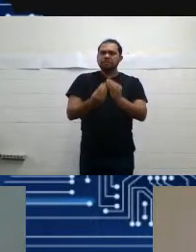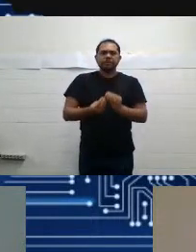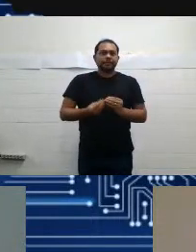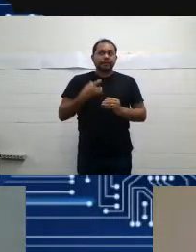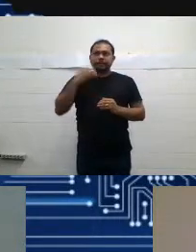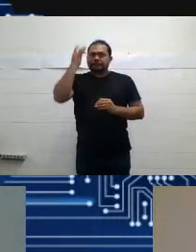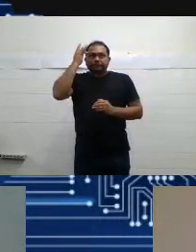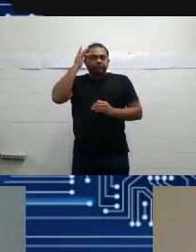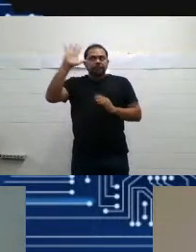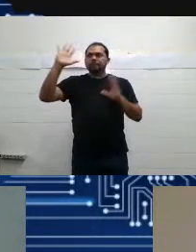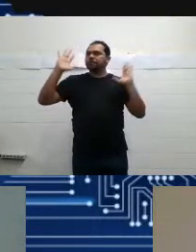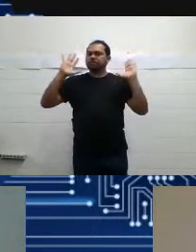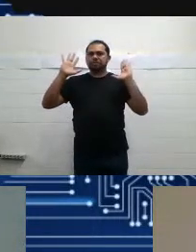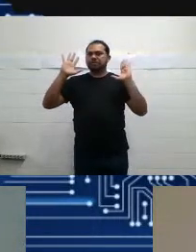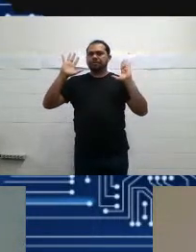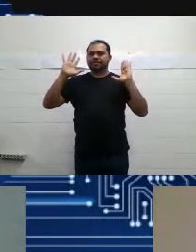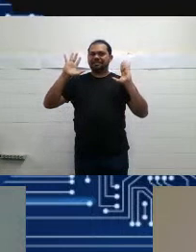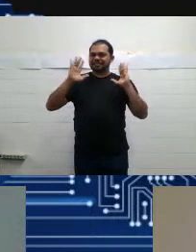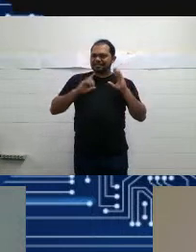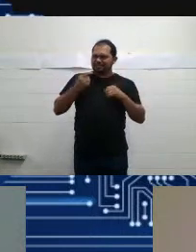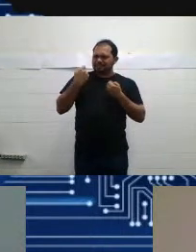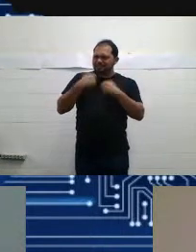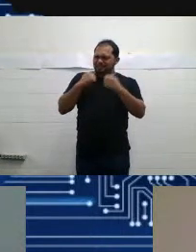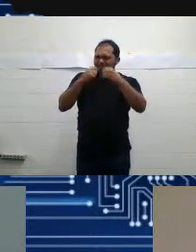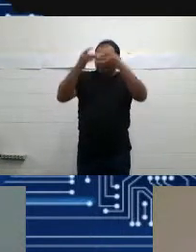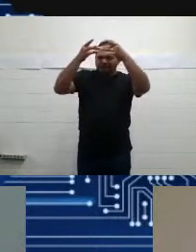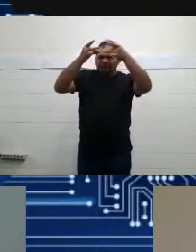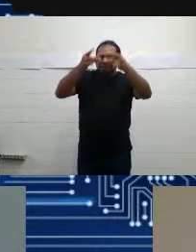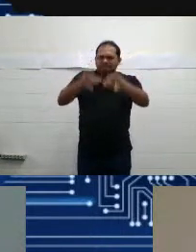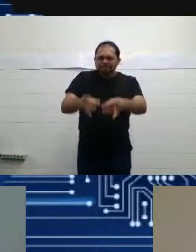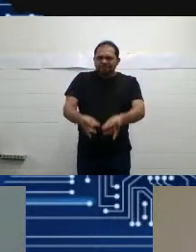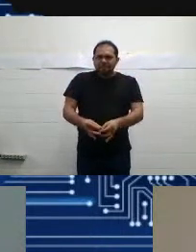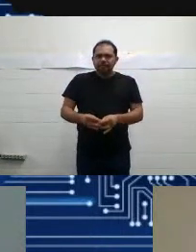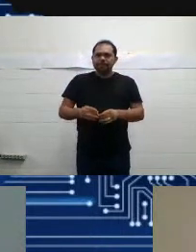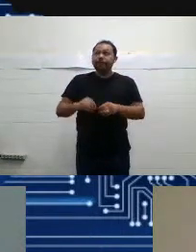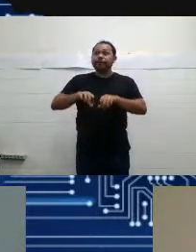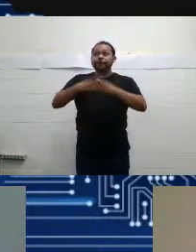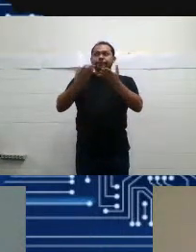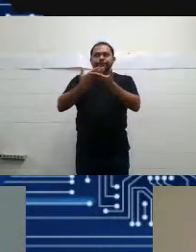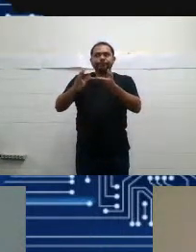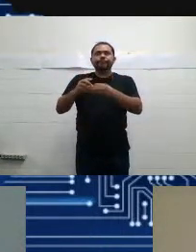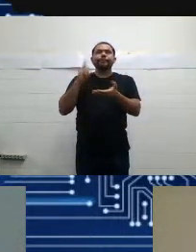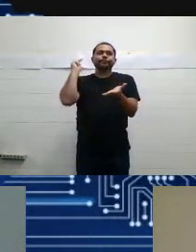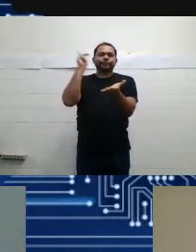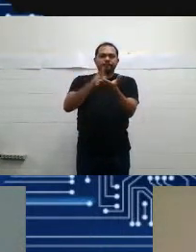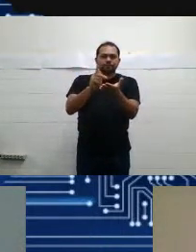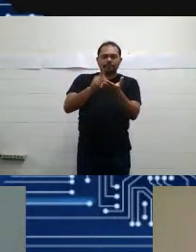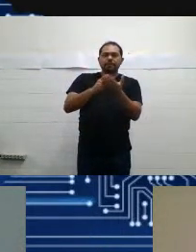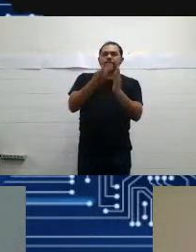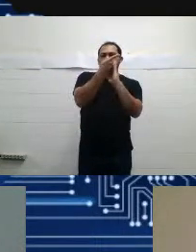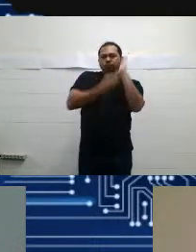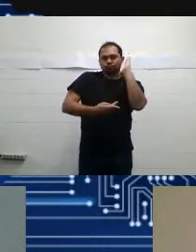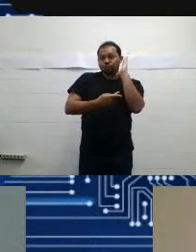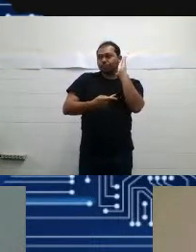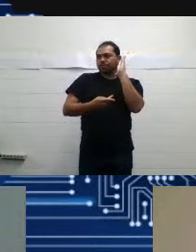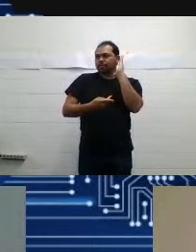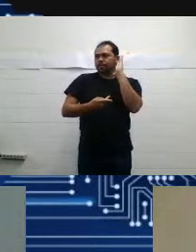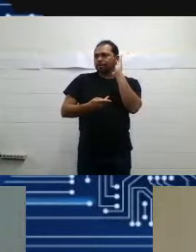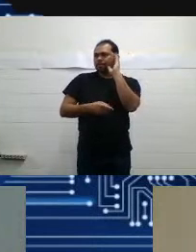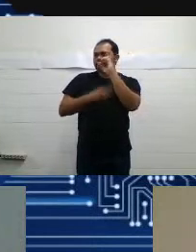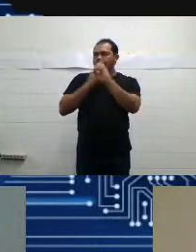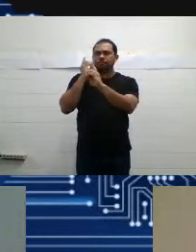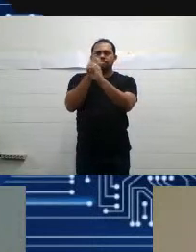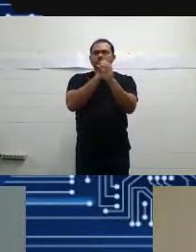não imaginei essas minúcias, e quando eu arregacei as mangas que fui correr atrás disso, foi que a gente foi